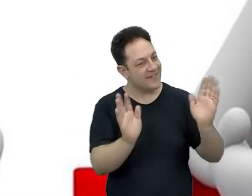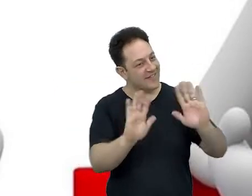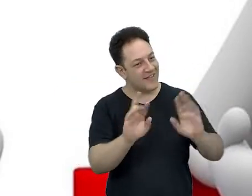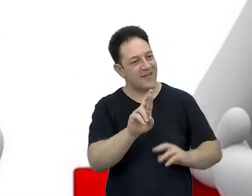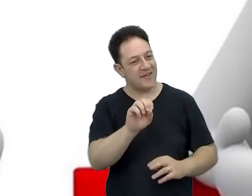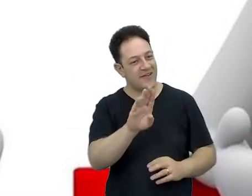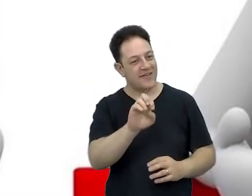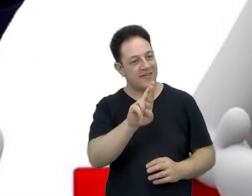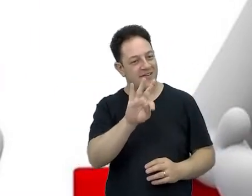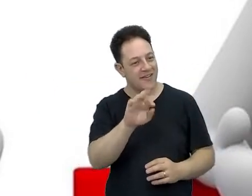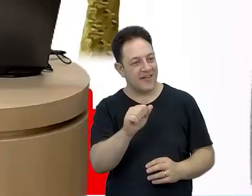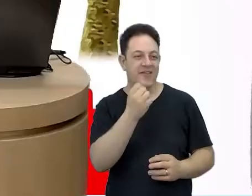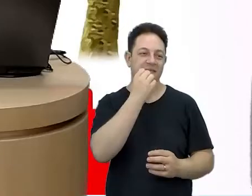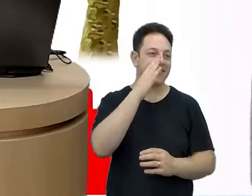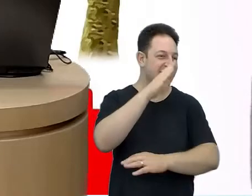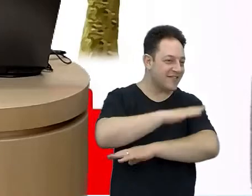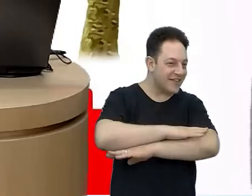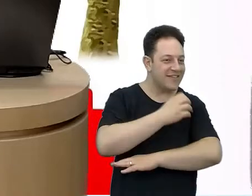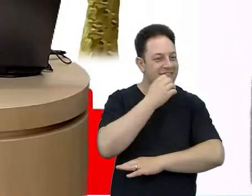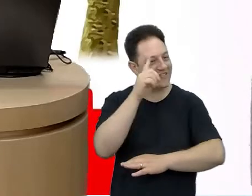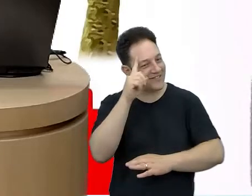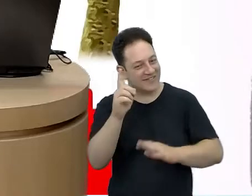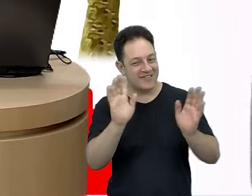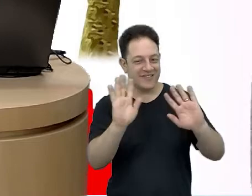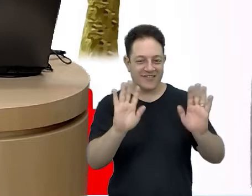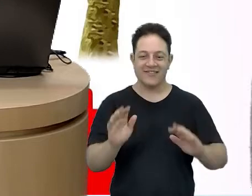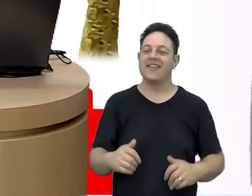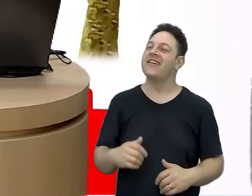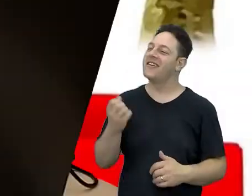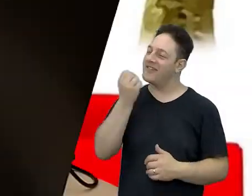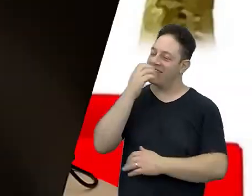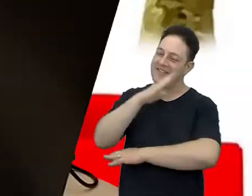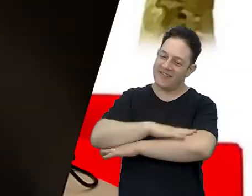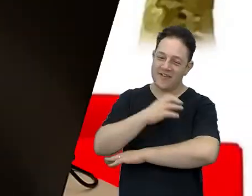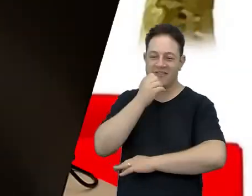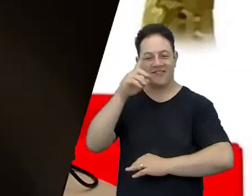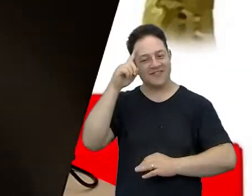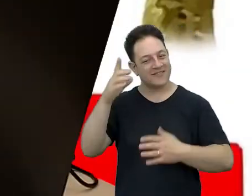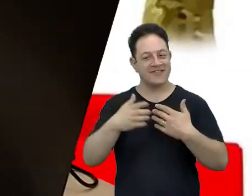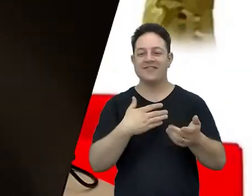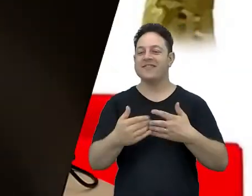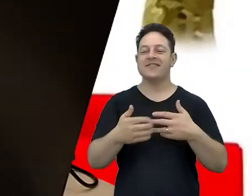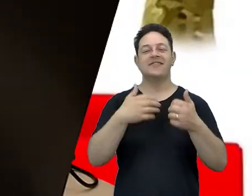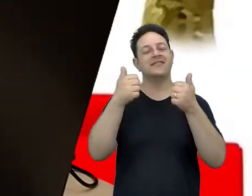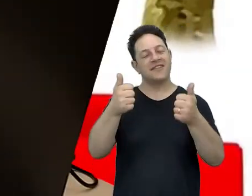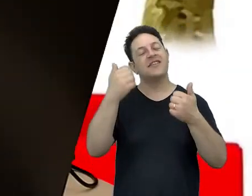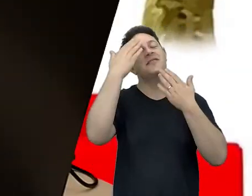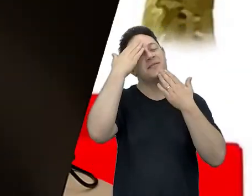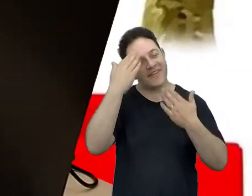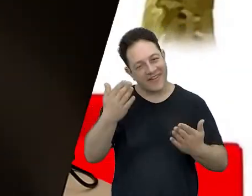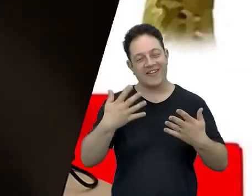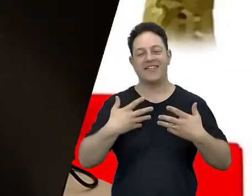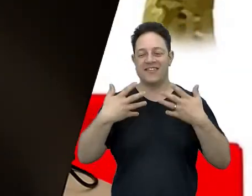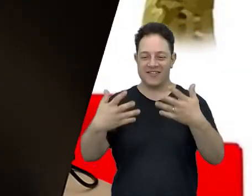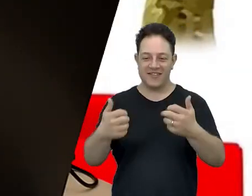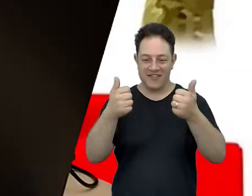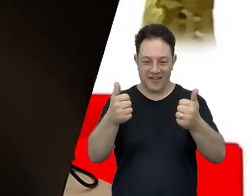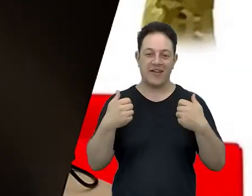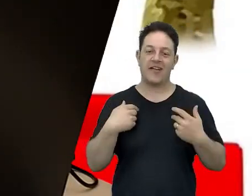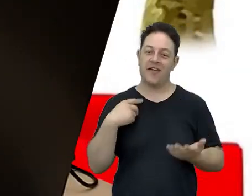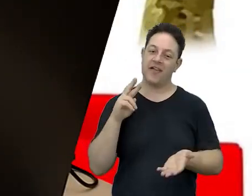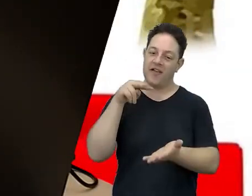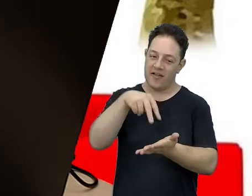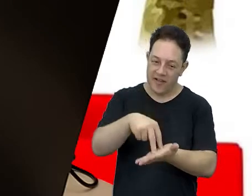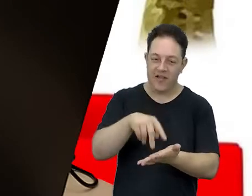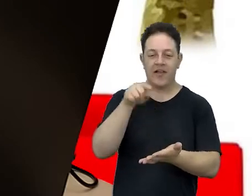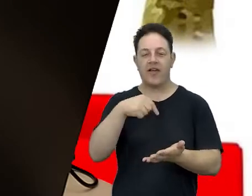boa tarde, bom dia, né? Oi, que bom que você veio para a aula. Boa tarde, bom dia, o que seja, mas obrigada pelo convite. Venho aqui como leiga